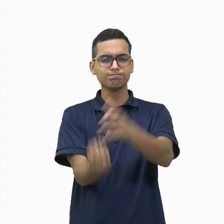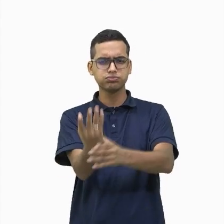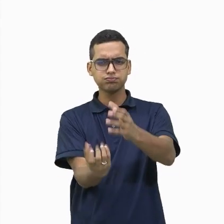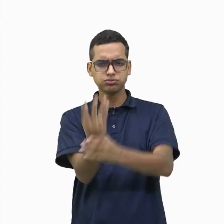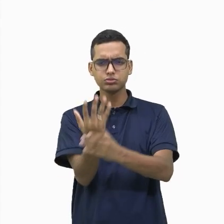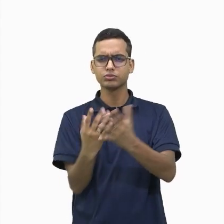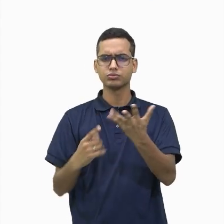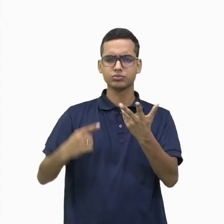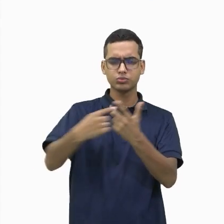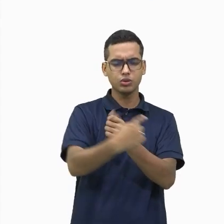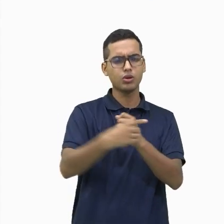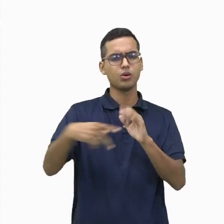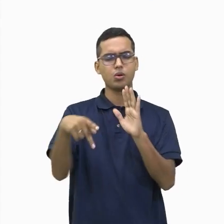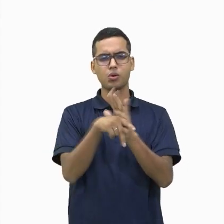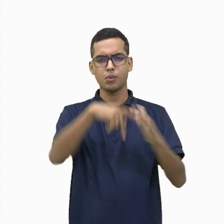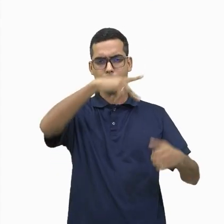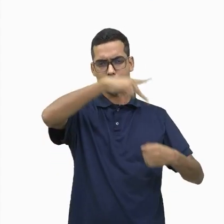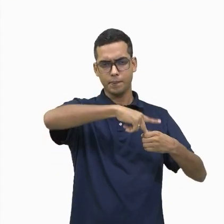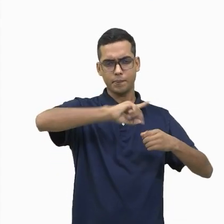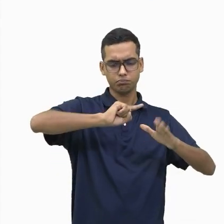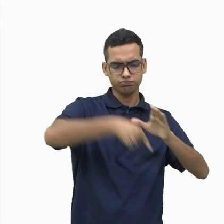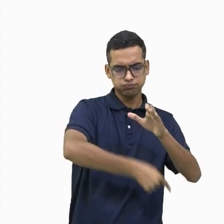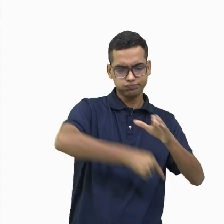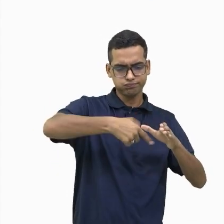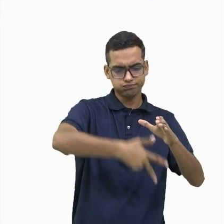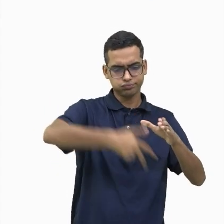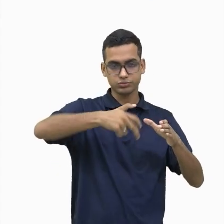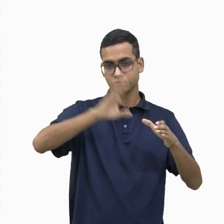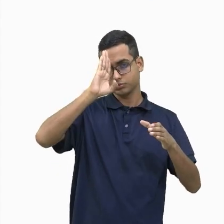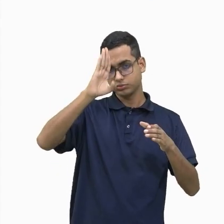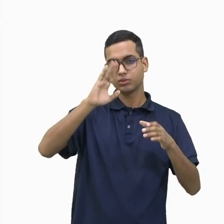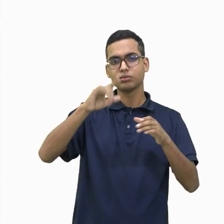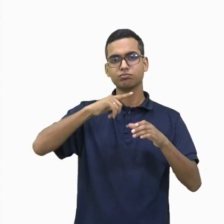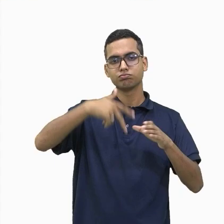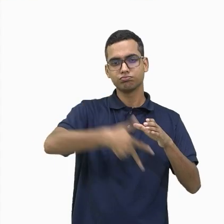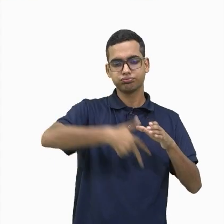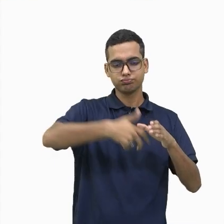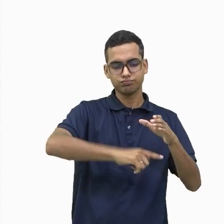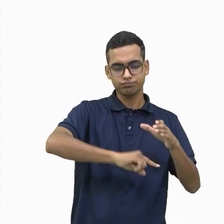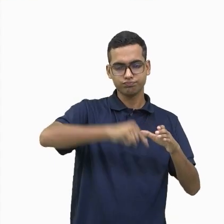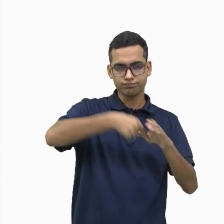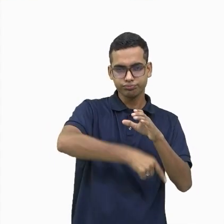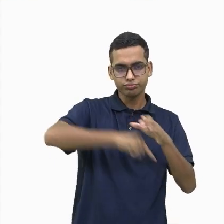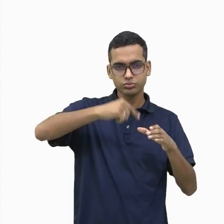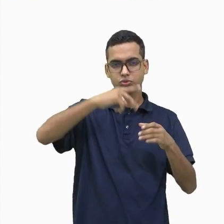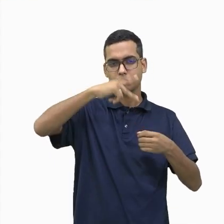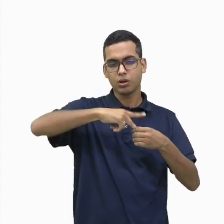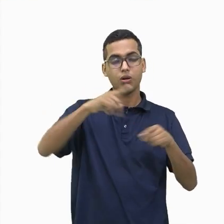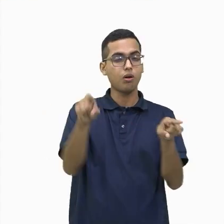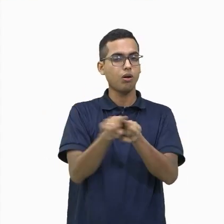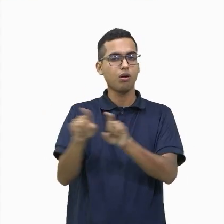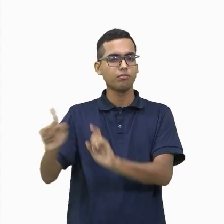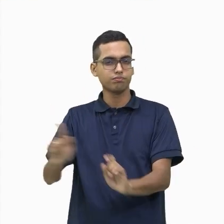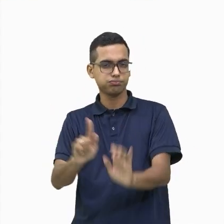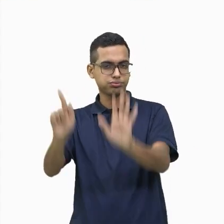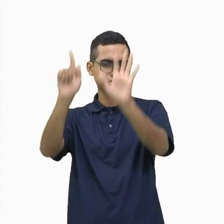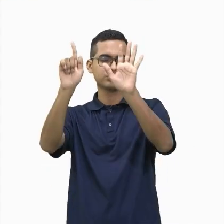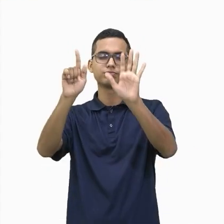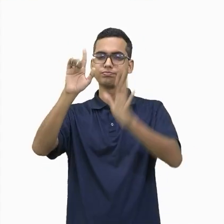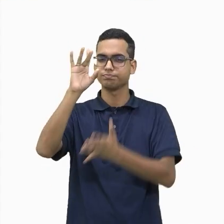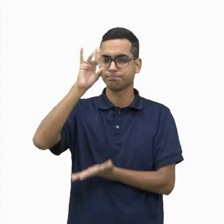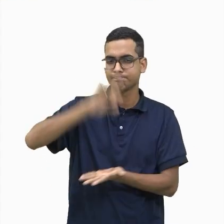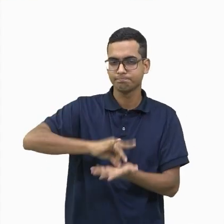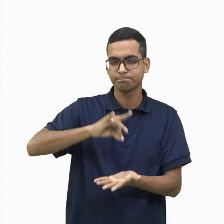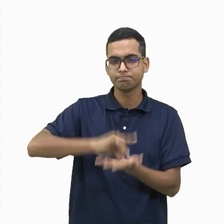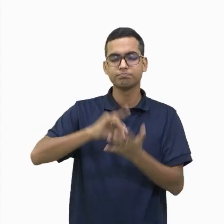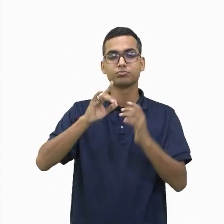tanto do petróleo quanto do gás natural. E isso acaba abrigando o quê? Isso tudo